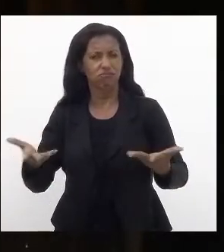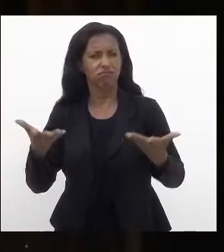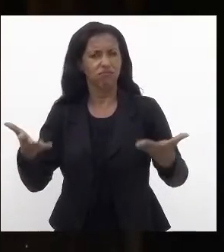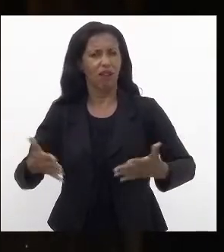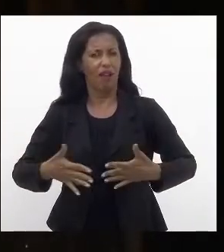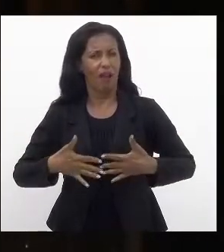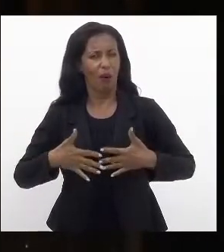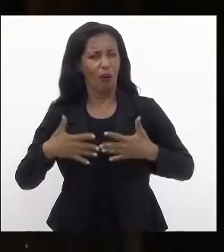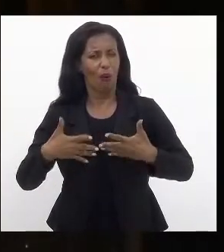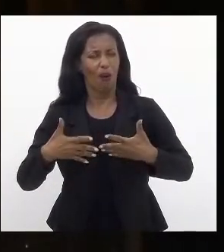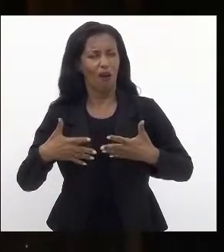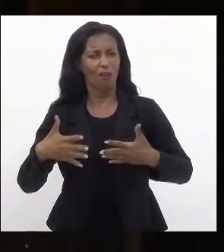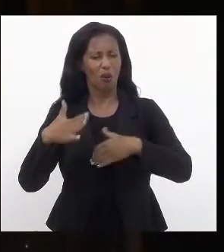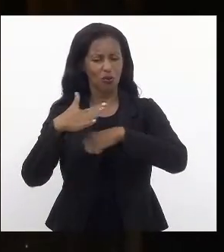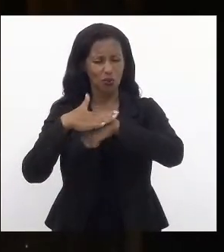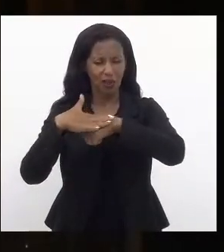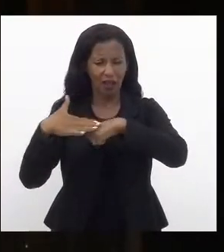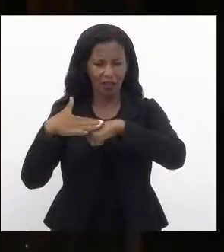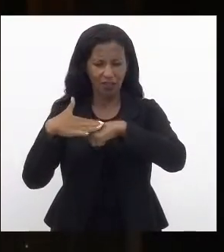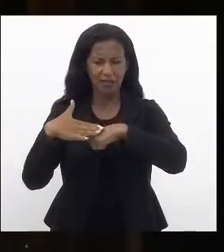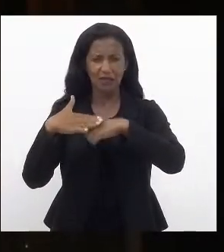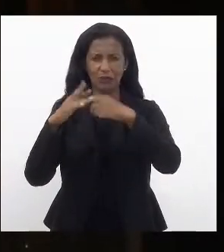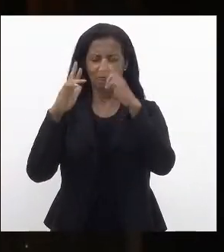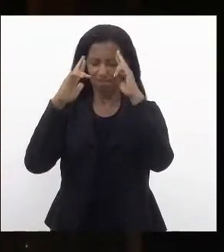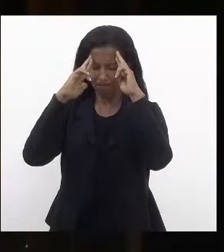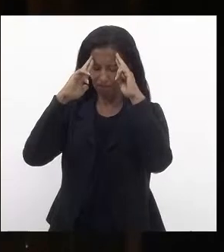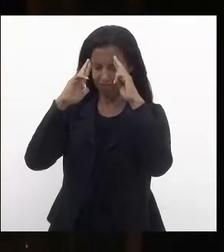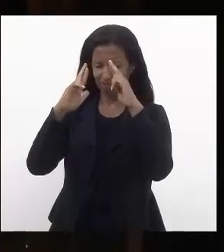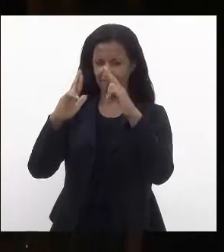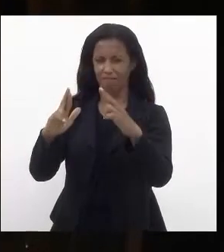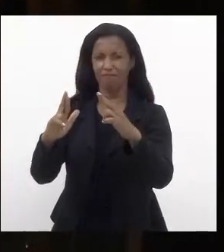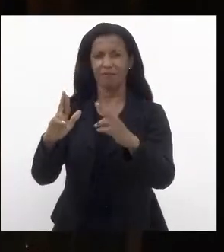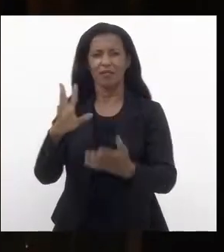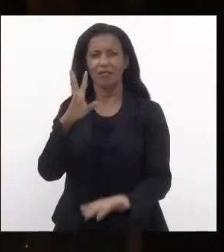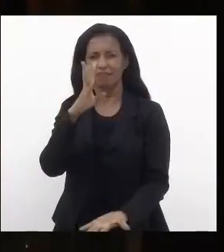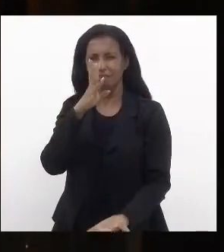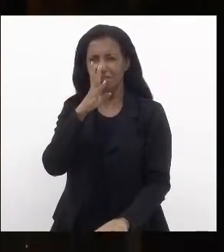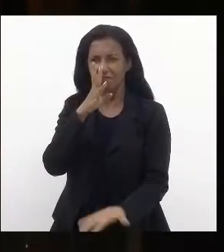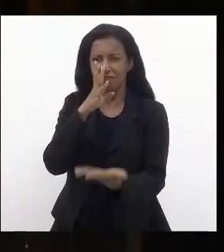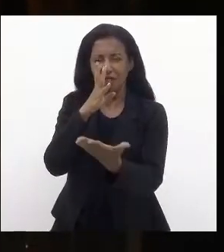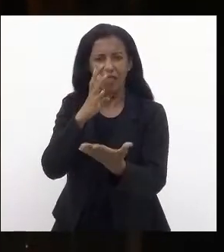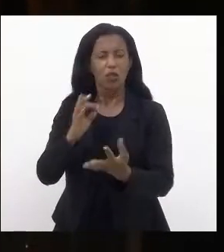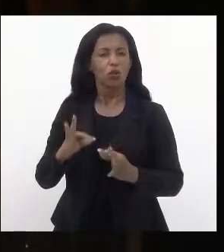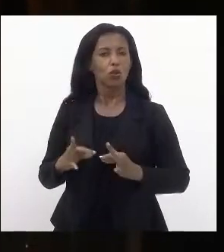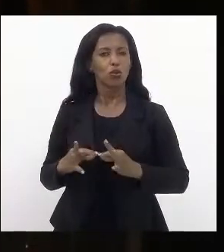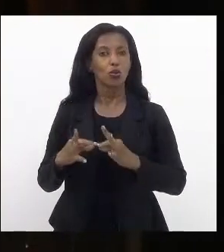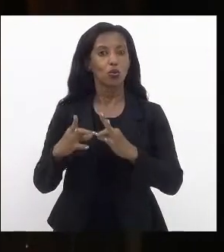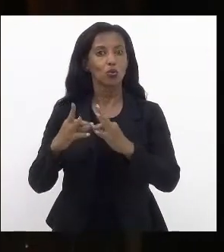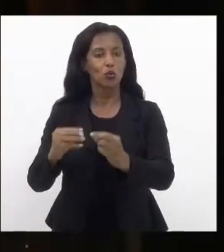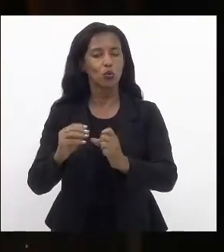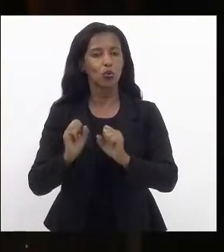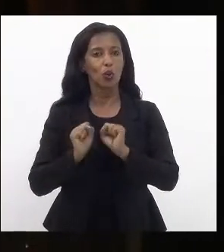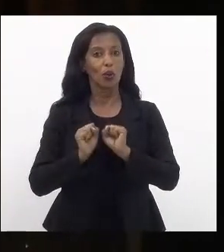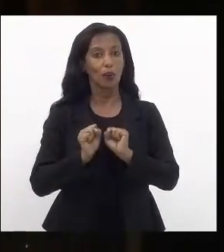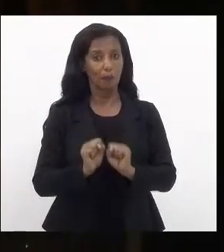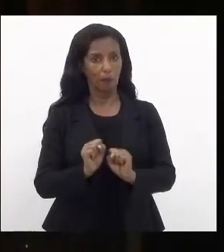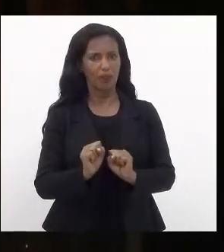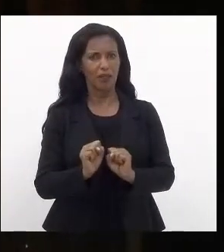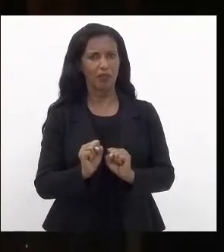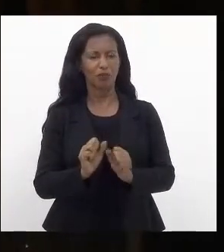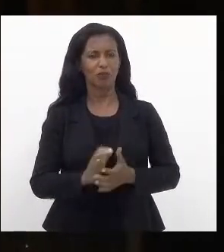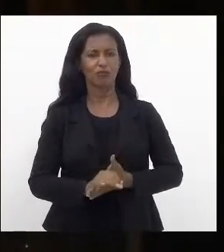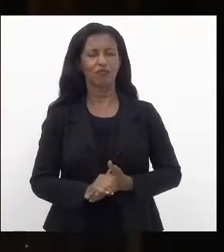nosso carinho, nosso respeito, a nossa admiração, tudo que nós podemos, realmente, o